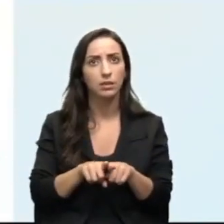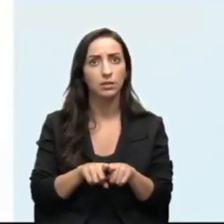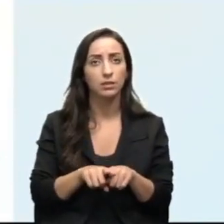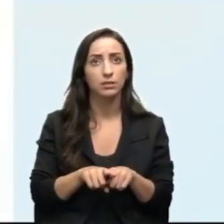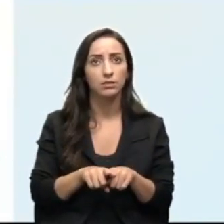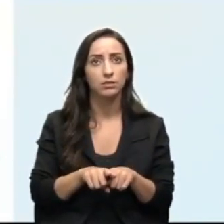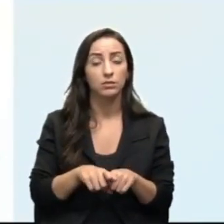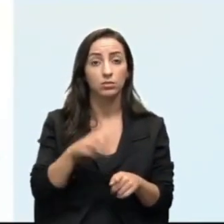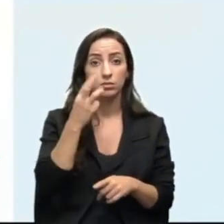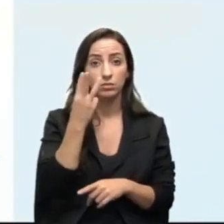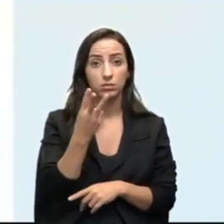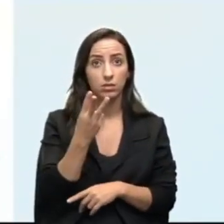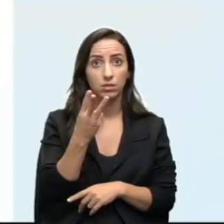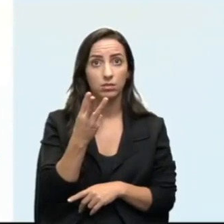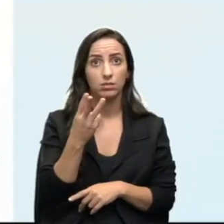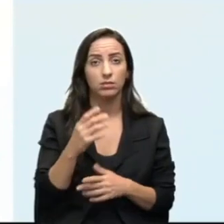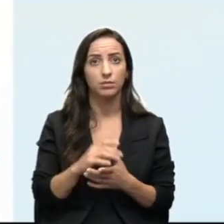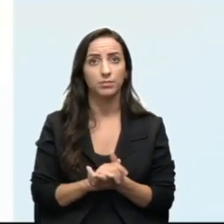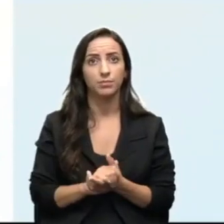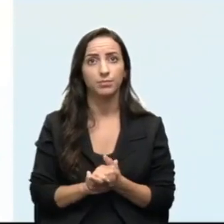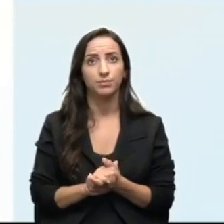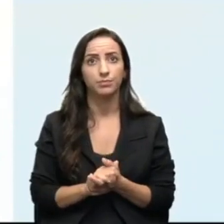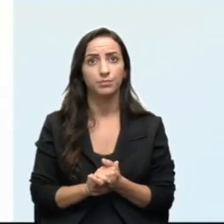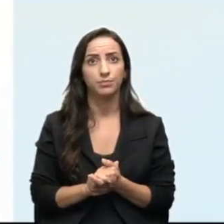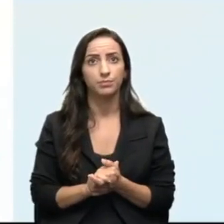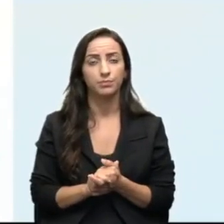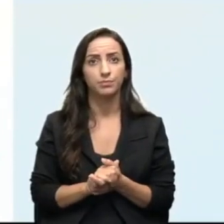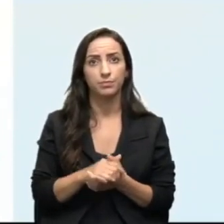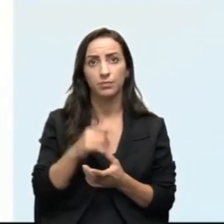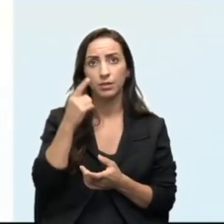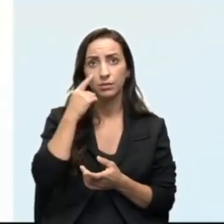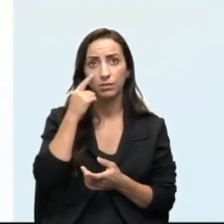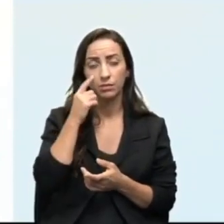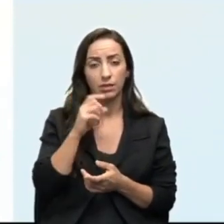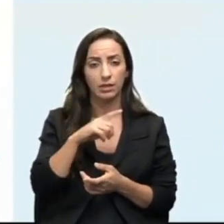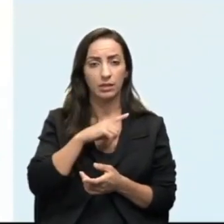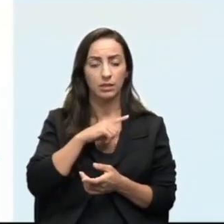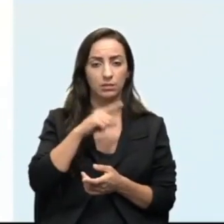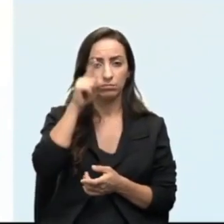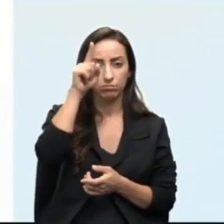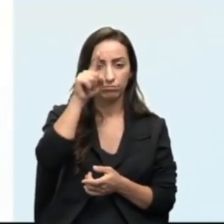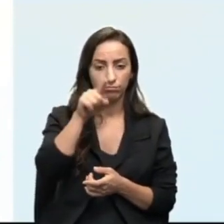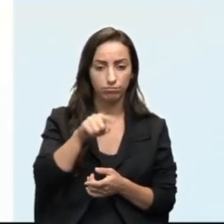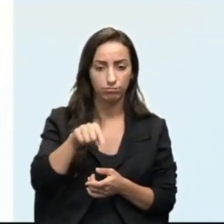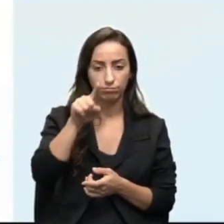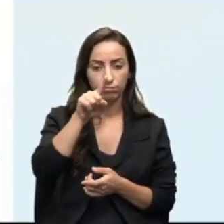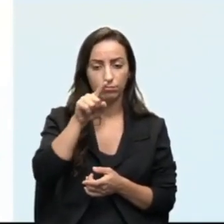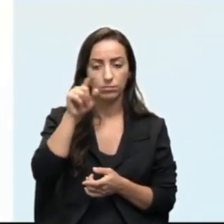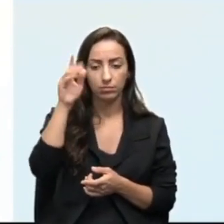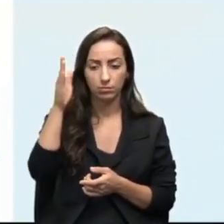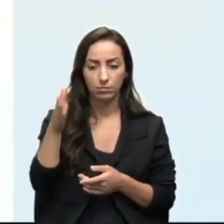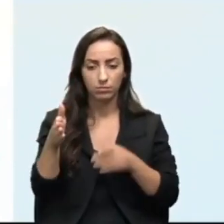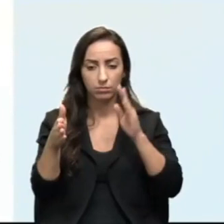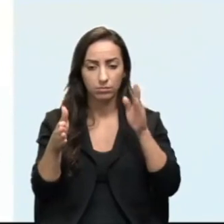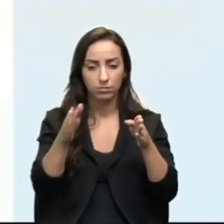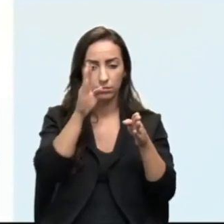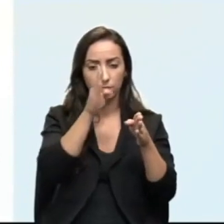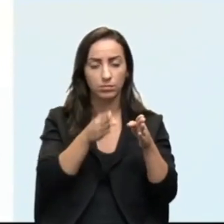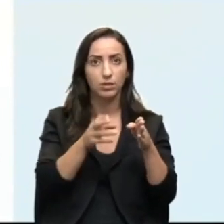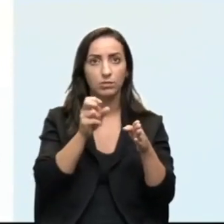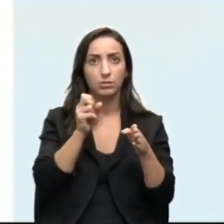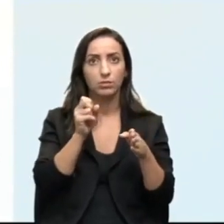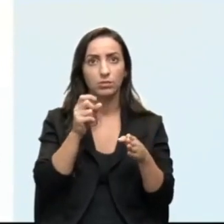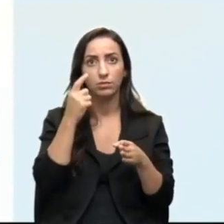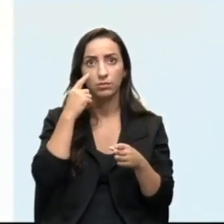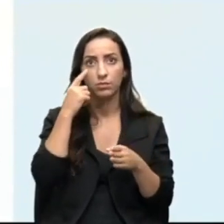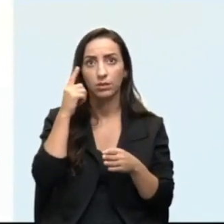os estribos de 3 ramos, é quando a gente insere uma armadura intermediária aqui. Então, quando a gente corta, ó, nós temos